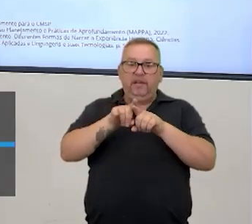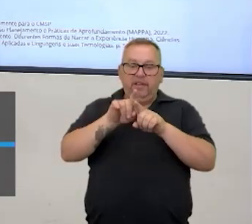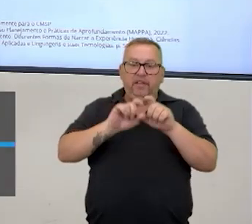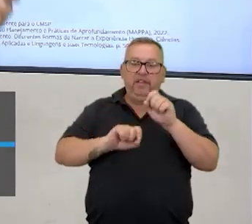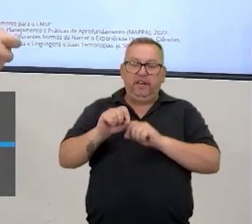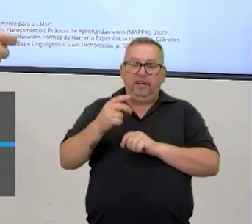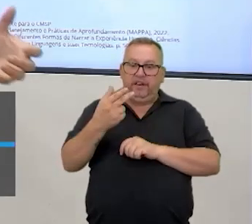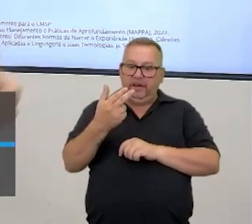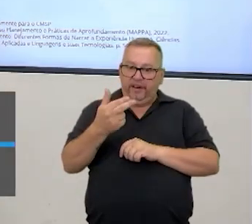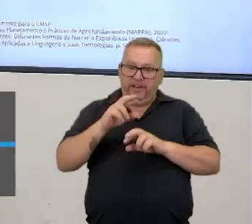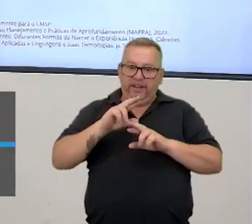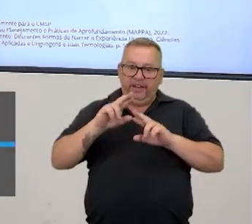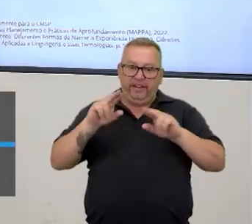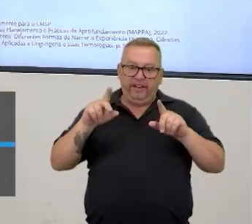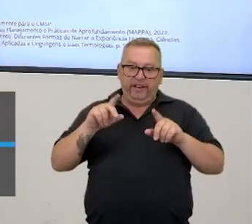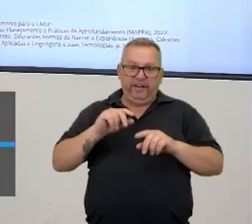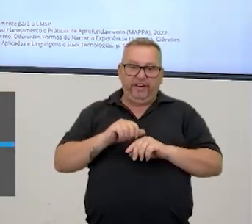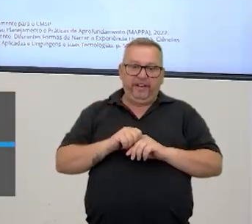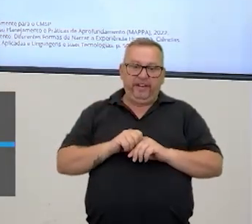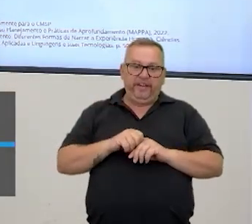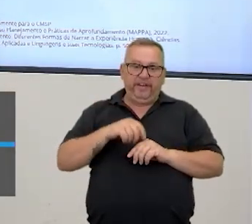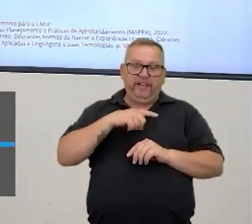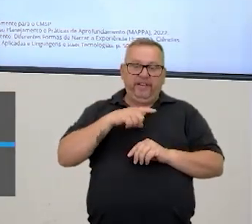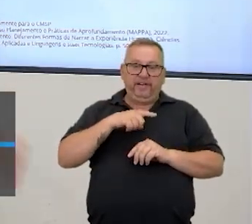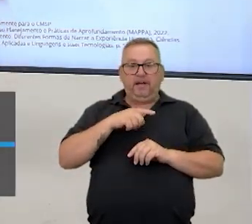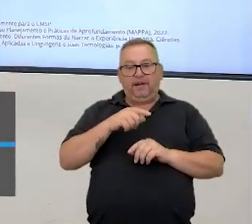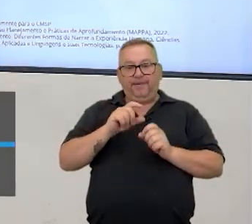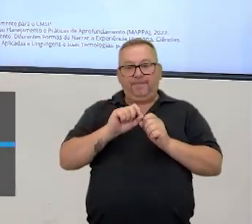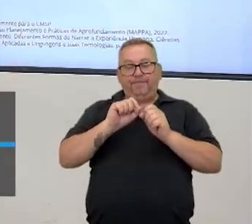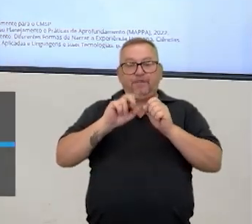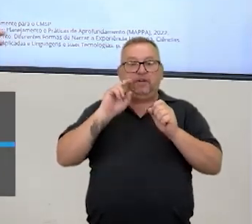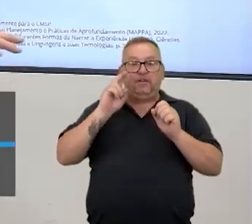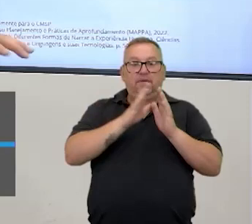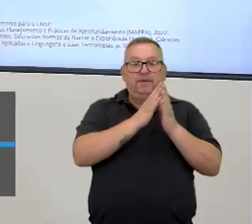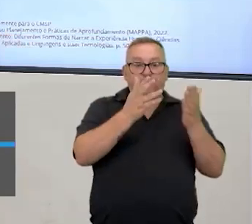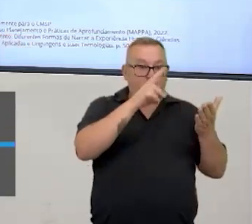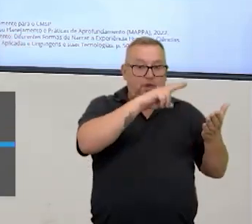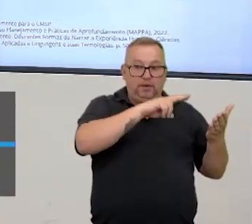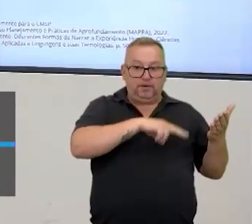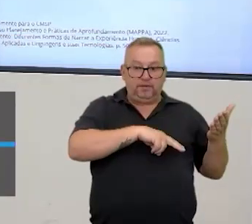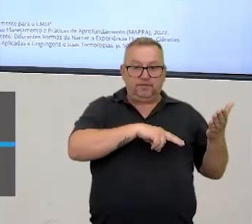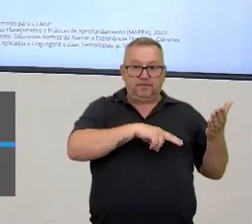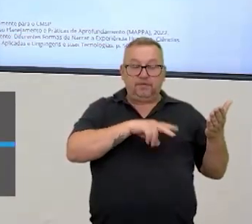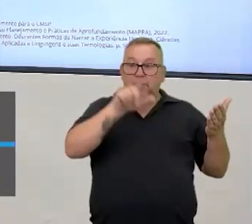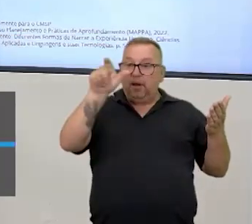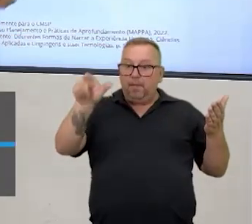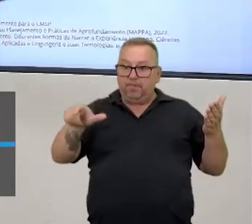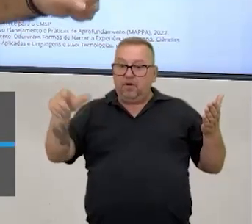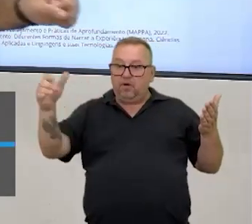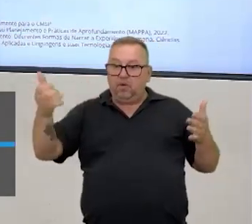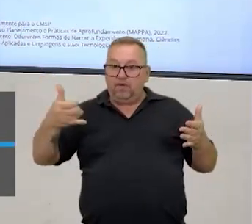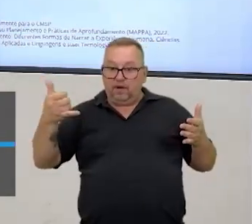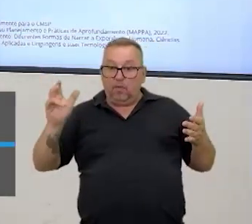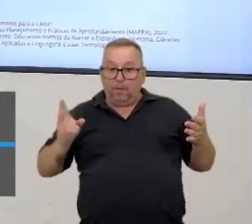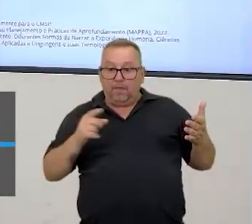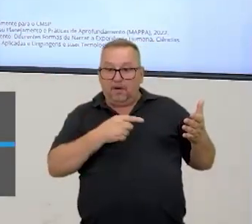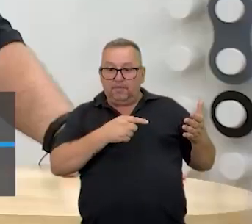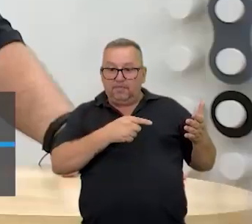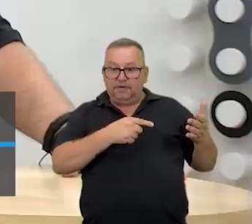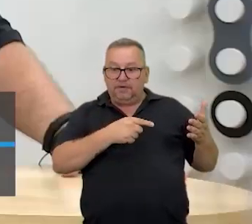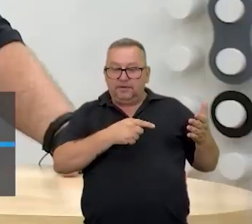é igual ou é diferente essa história que a gente vê no livro e esse passado narrado por uma pessoa da sua